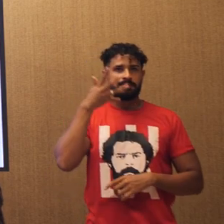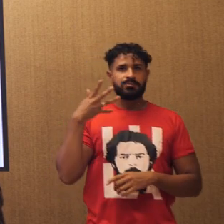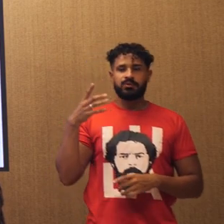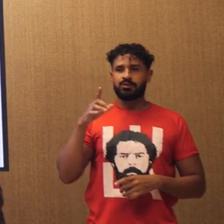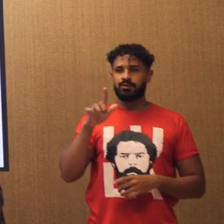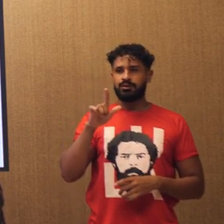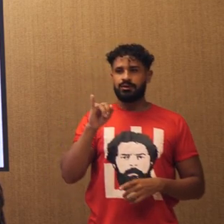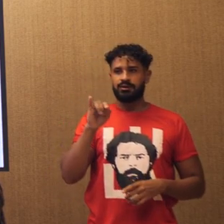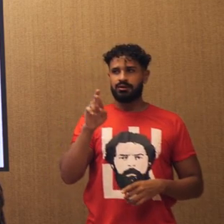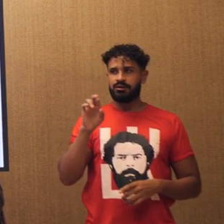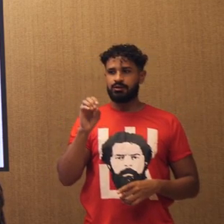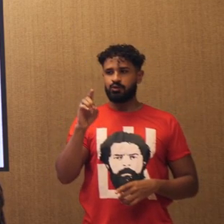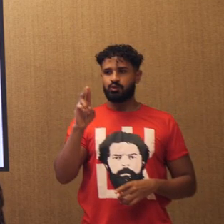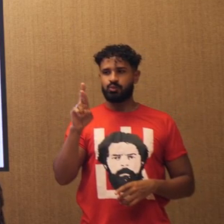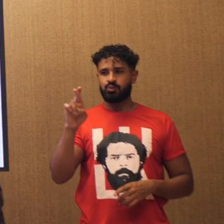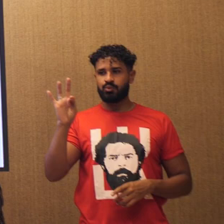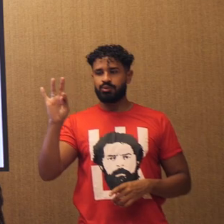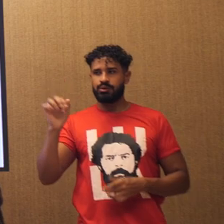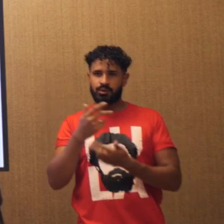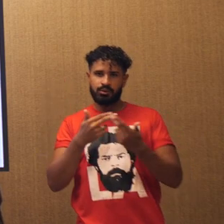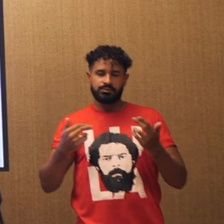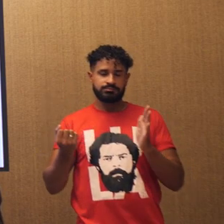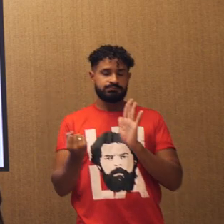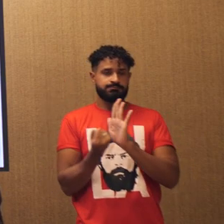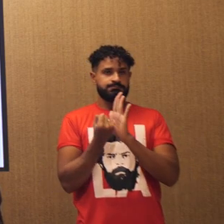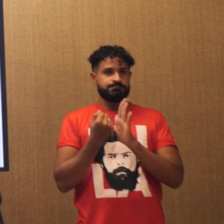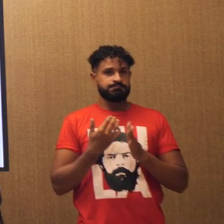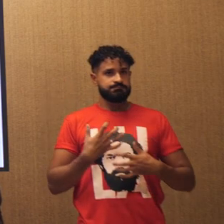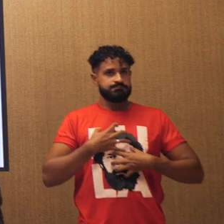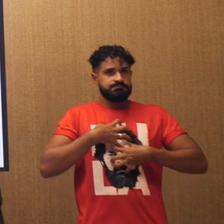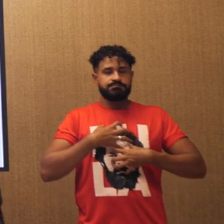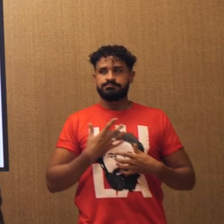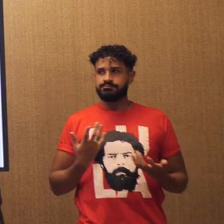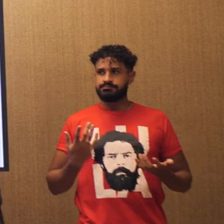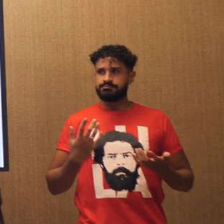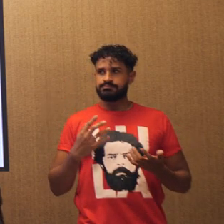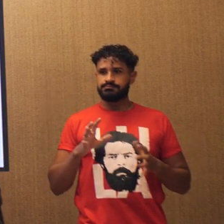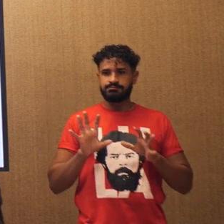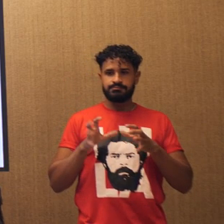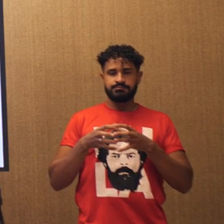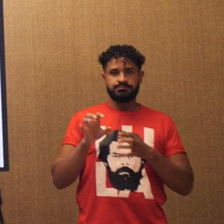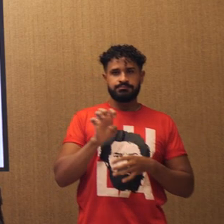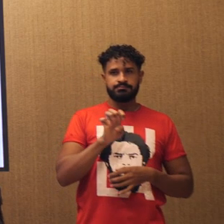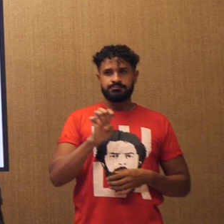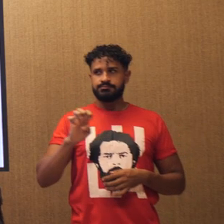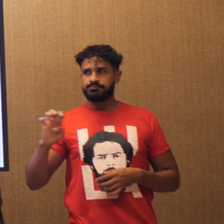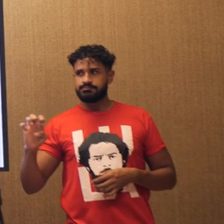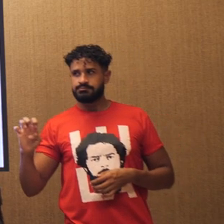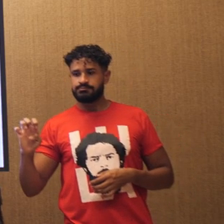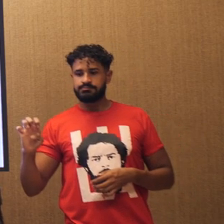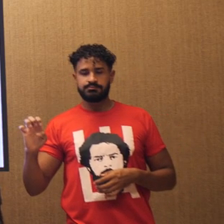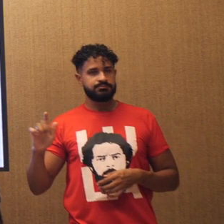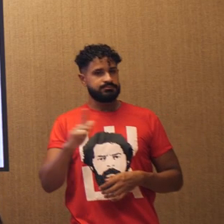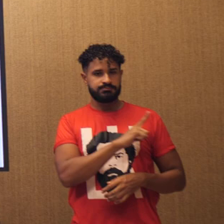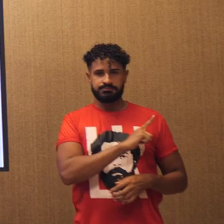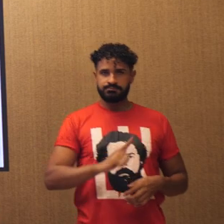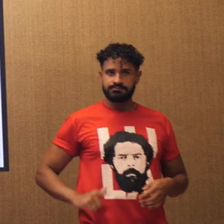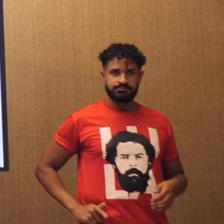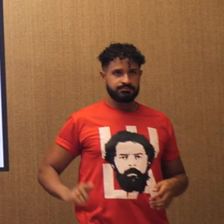Dutra. Umas coisas que me marcam muito na época. A esquerda não